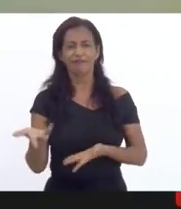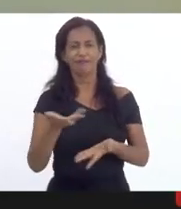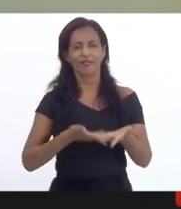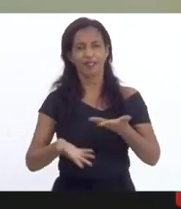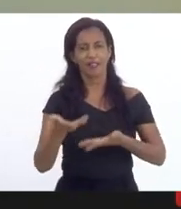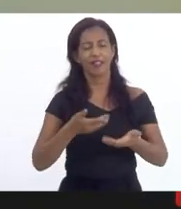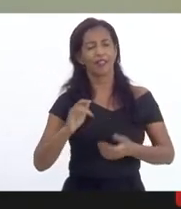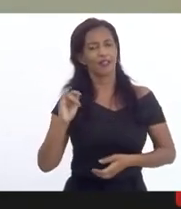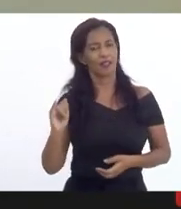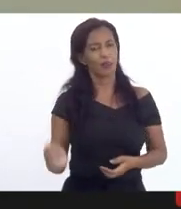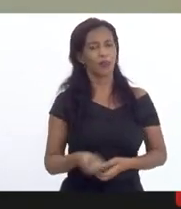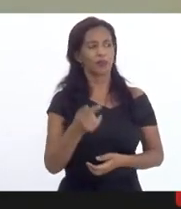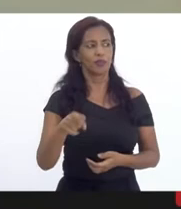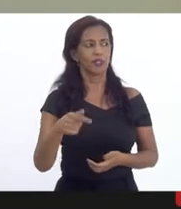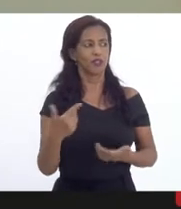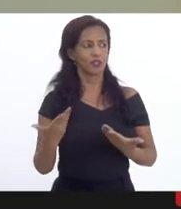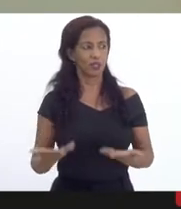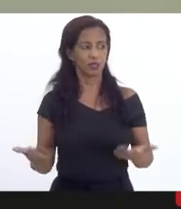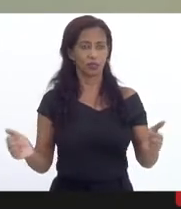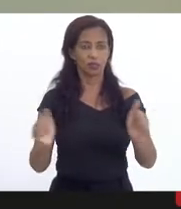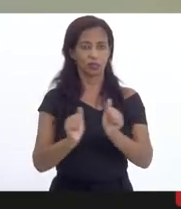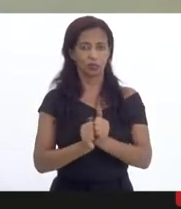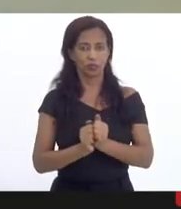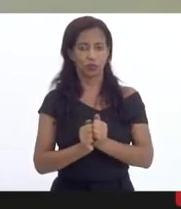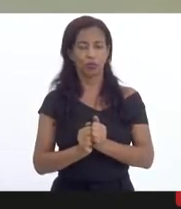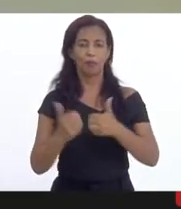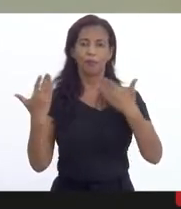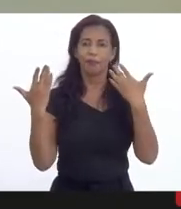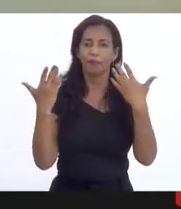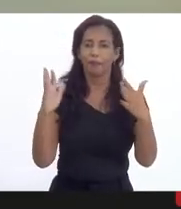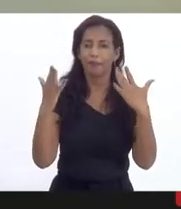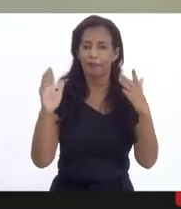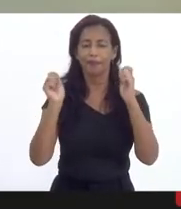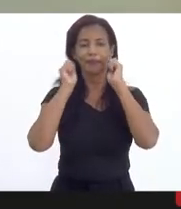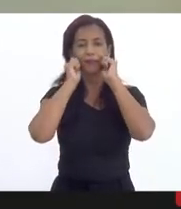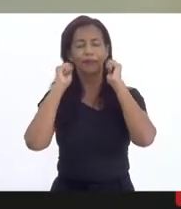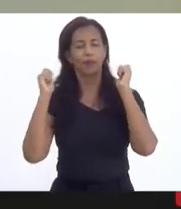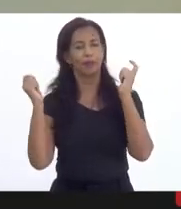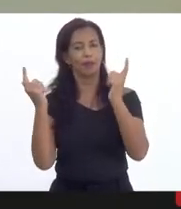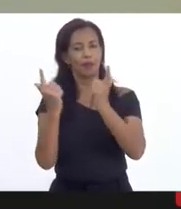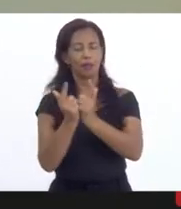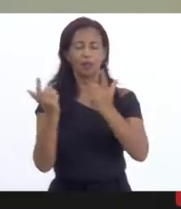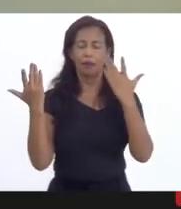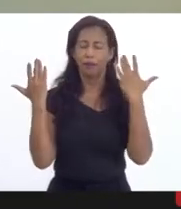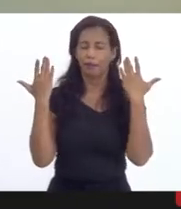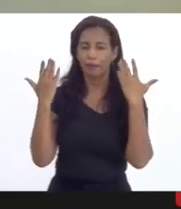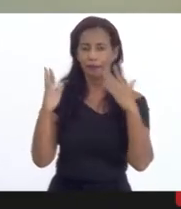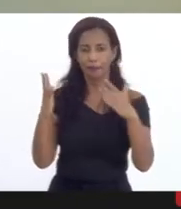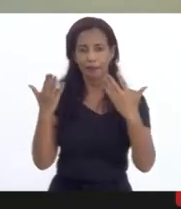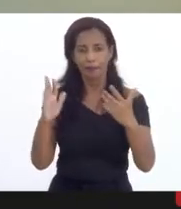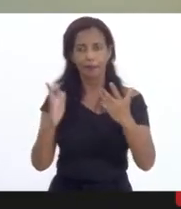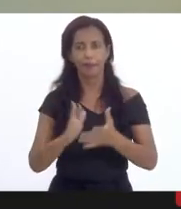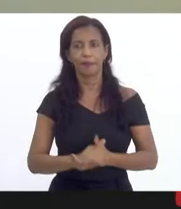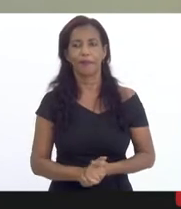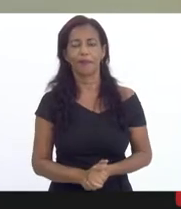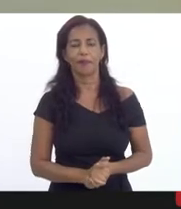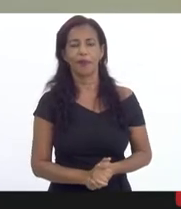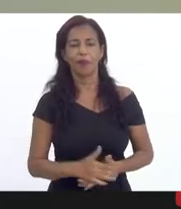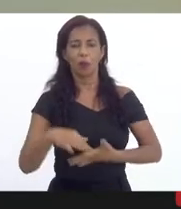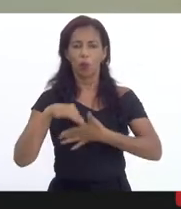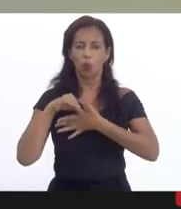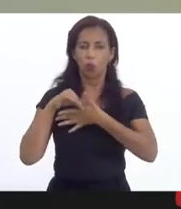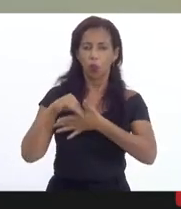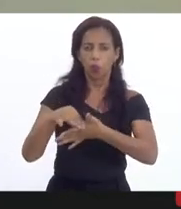da oportunidade de estar aqui com vocês. Parabenizo a Assembleia Legislativa, parabenizo, né, as